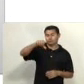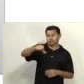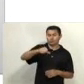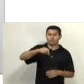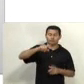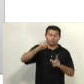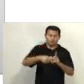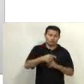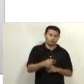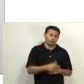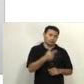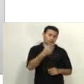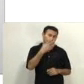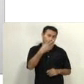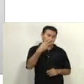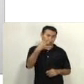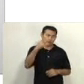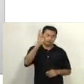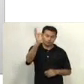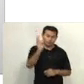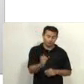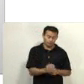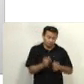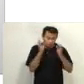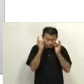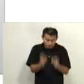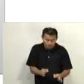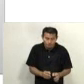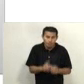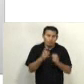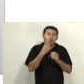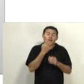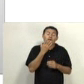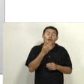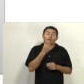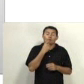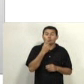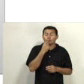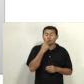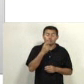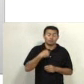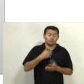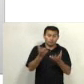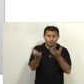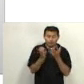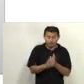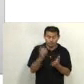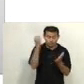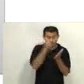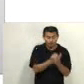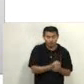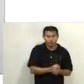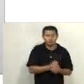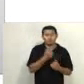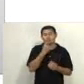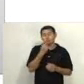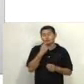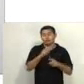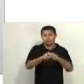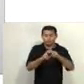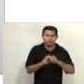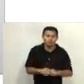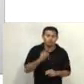39,44%. Mas o exercício está querendo justamente essa área verde, ele não quer essa área que eu remarquei aqui em vermelho.